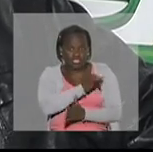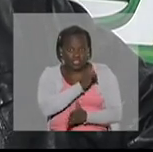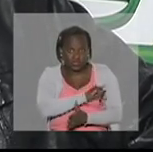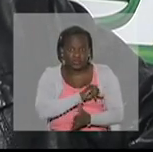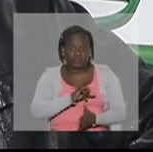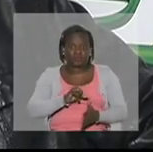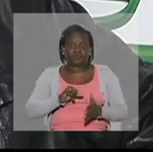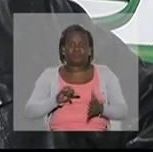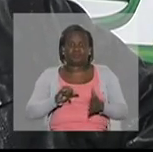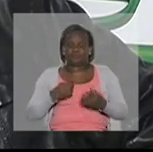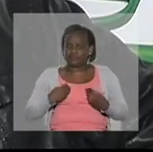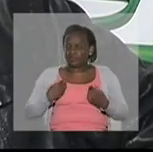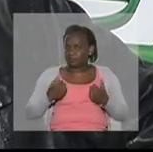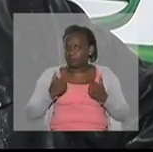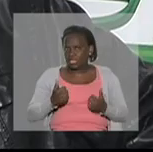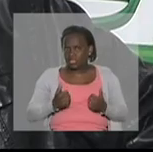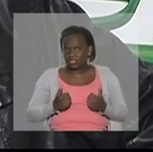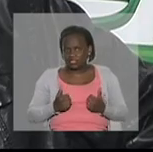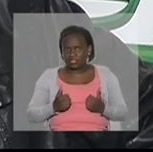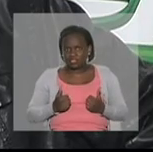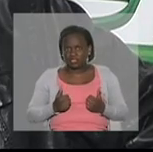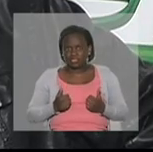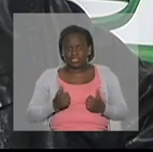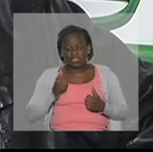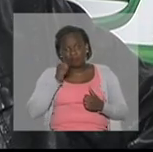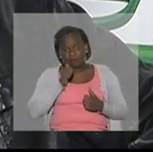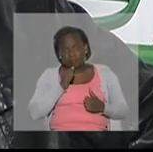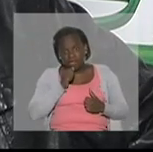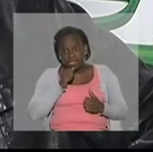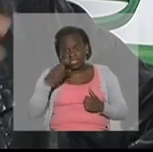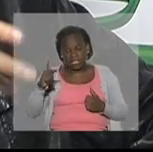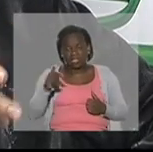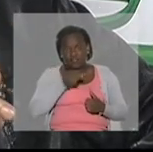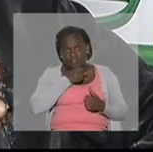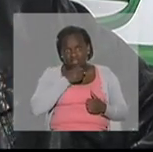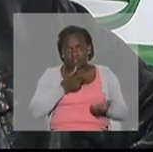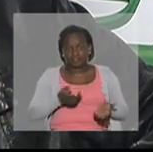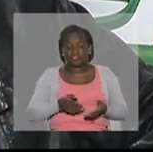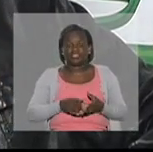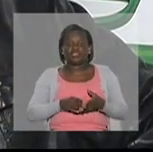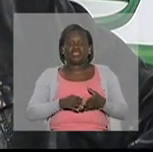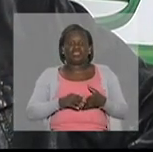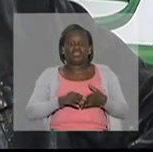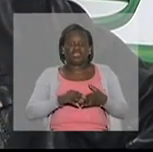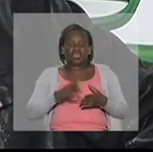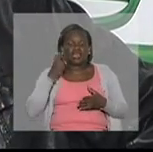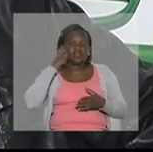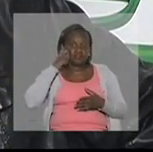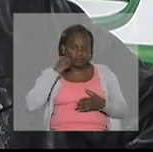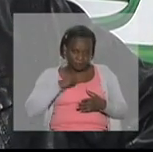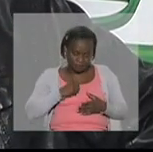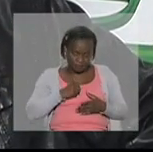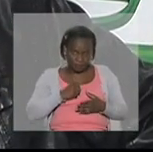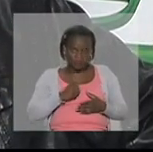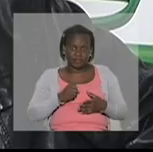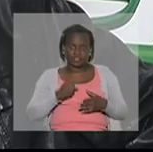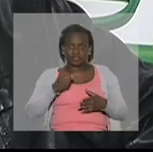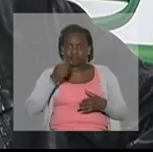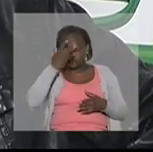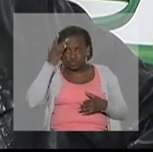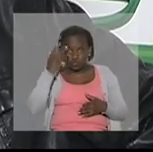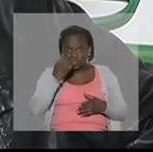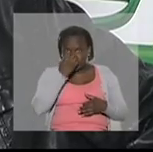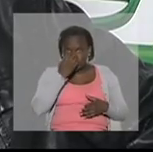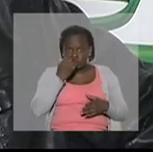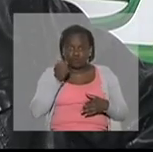de Janeiro, vive bem, pelo visto da mãe dela, né? E adotou a menina. Os personagens do